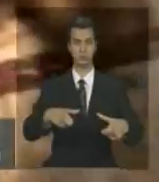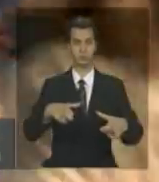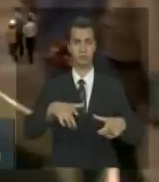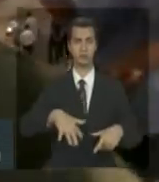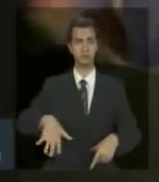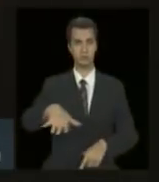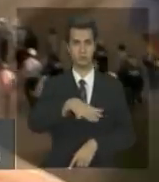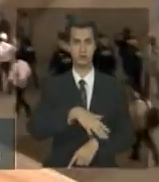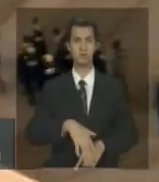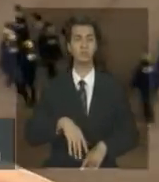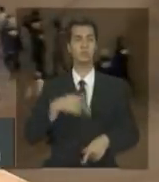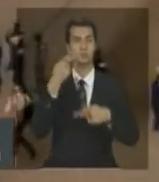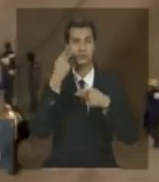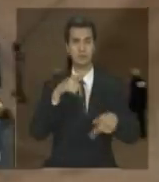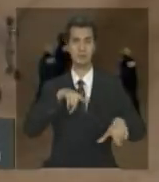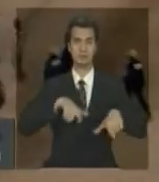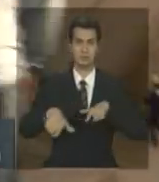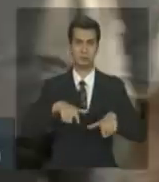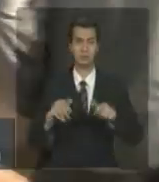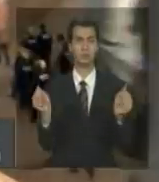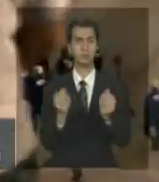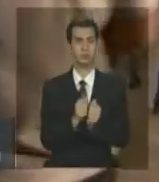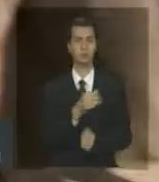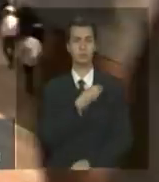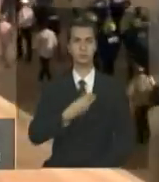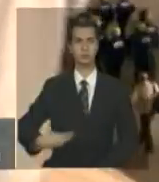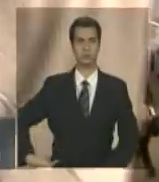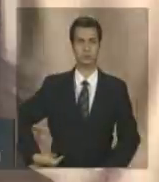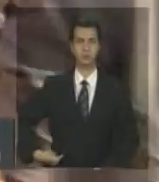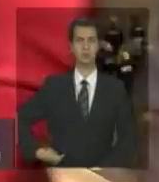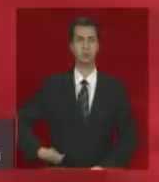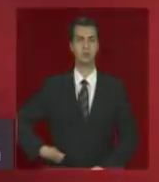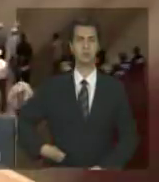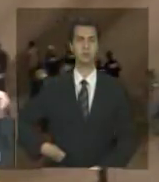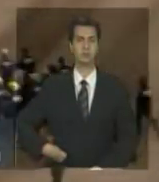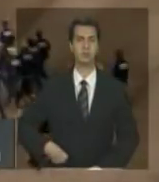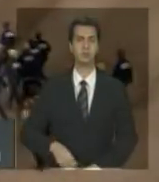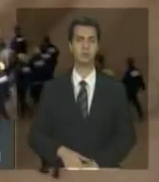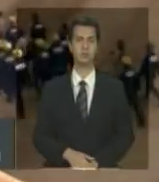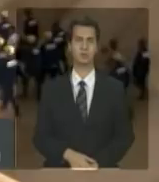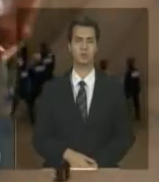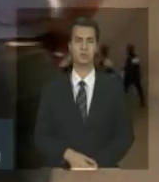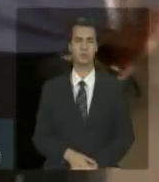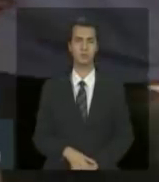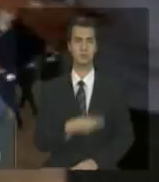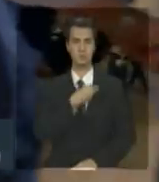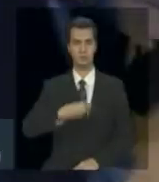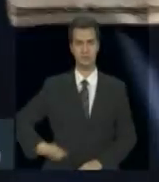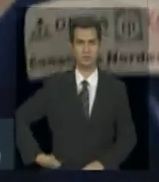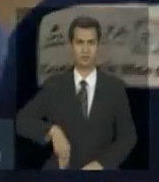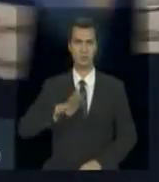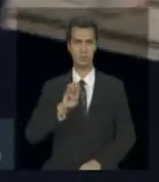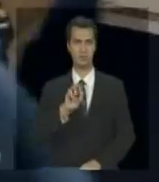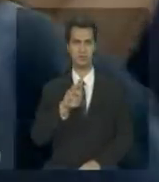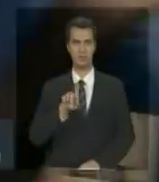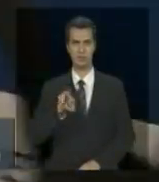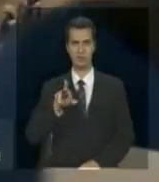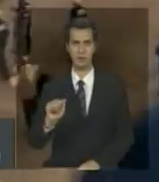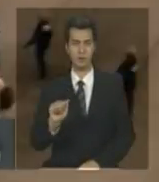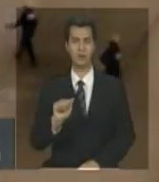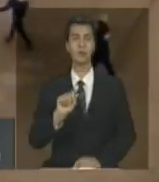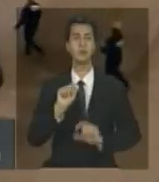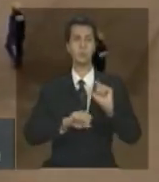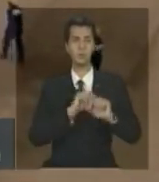essa visita de trabalho, acompanhada do ministro da Integração Nacional, exatamente para mostrar a